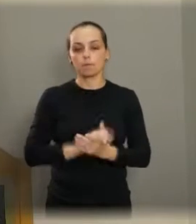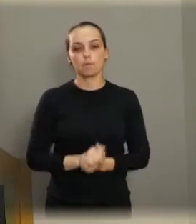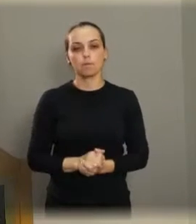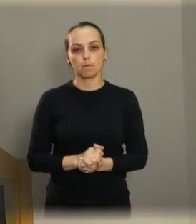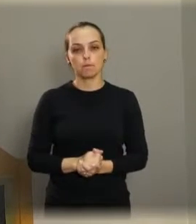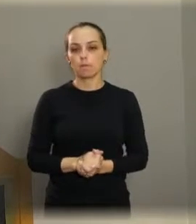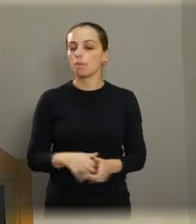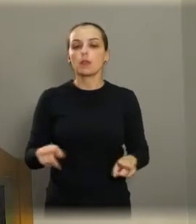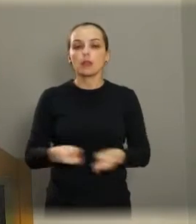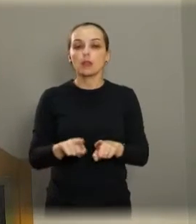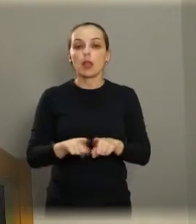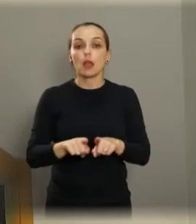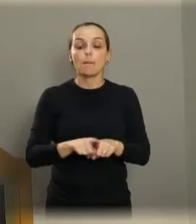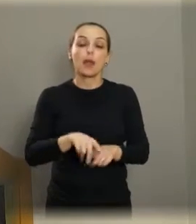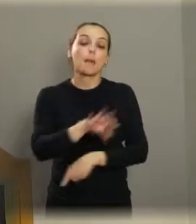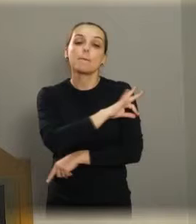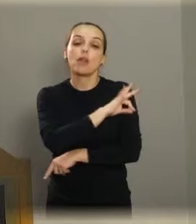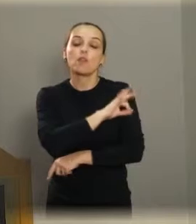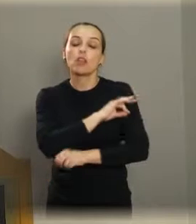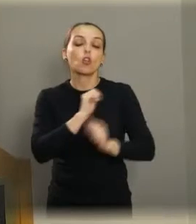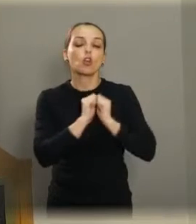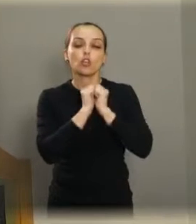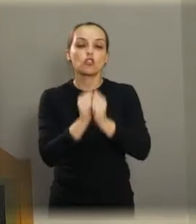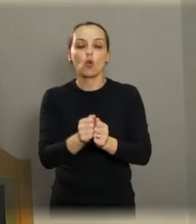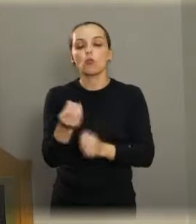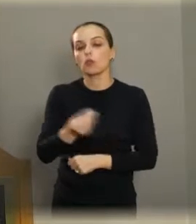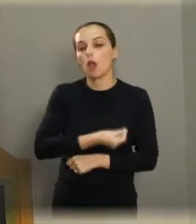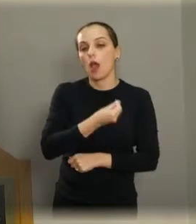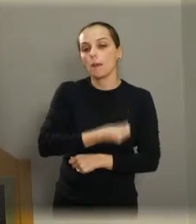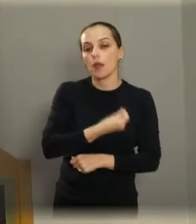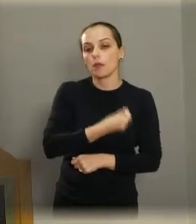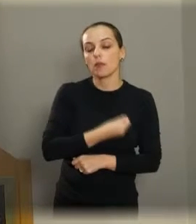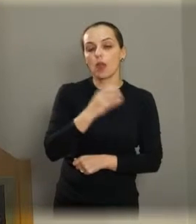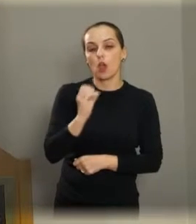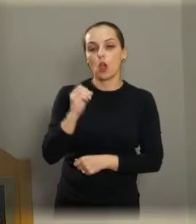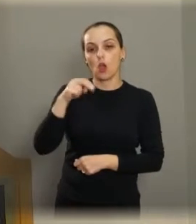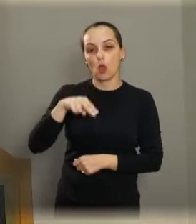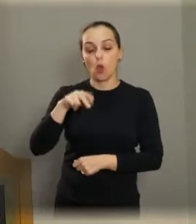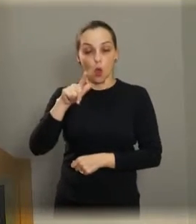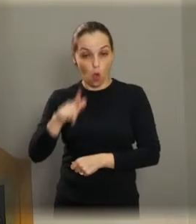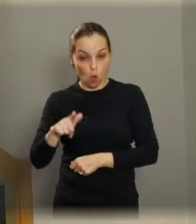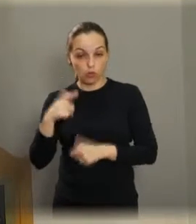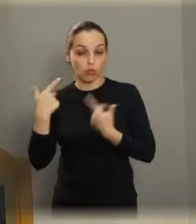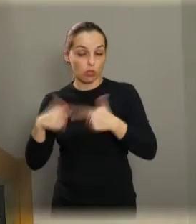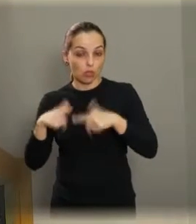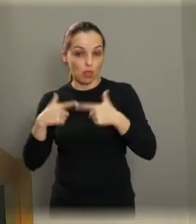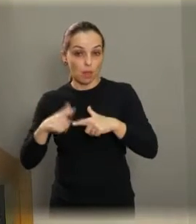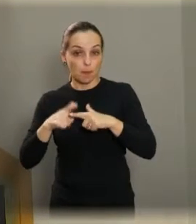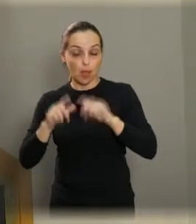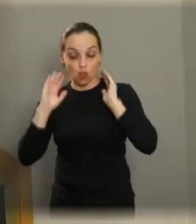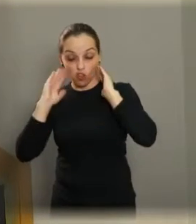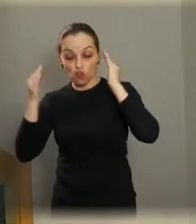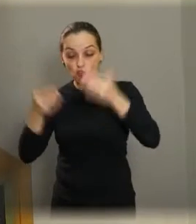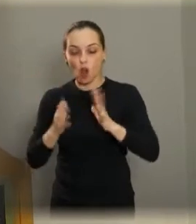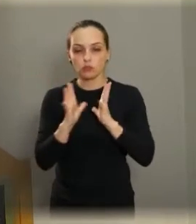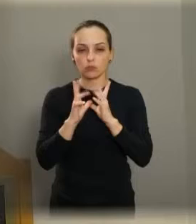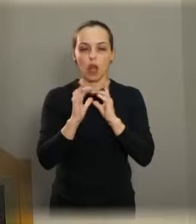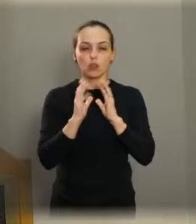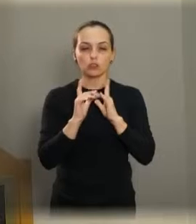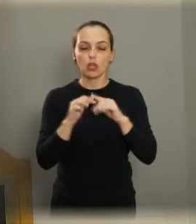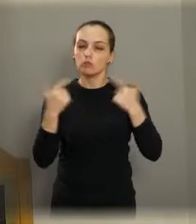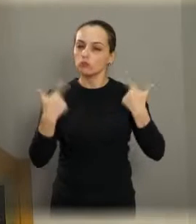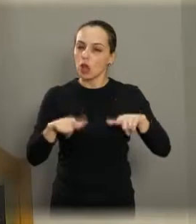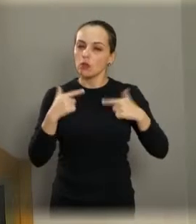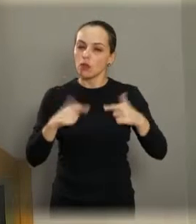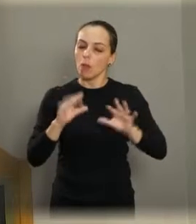junto à prefeitura e com a participação de todas as ONGs que atuam em relação ao autismo estamos trabalhando